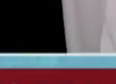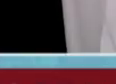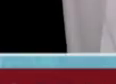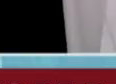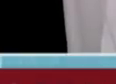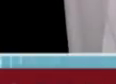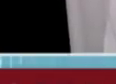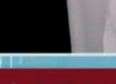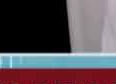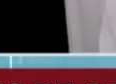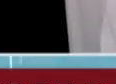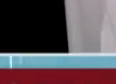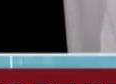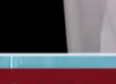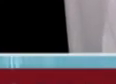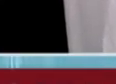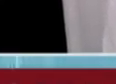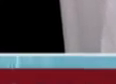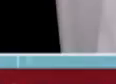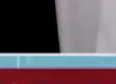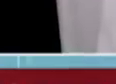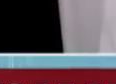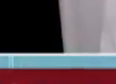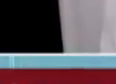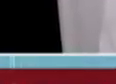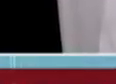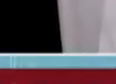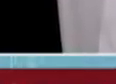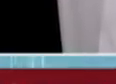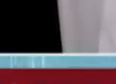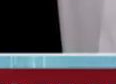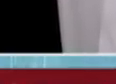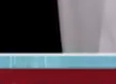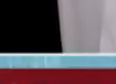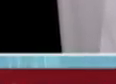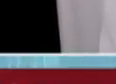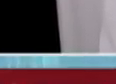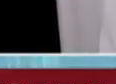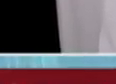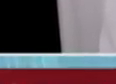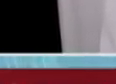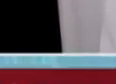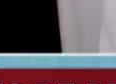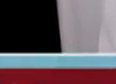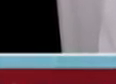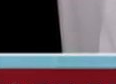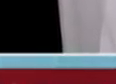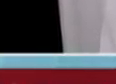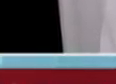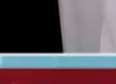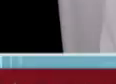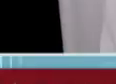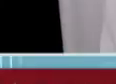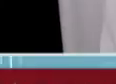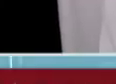como parlamentar para o seu eleitorado, que são seus seguidores na rede social. Mas, voltando ao voto de André Mendonça, além disso,